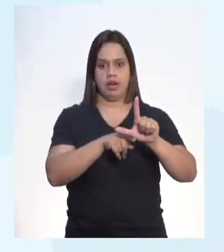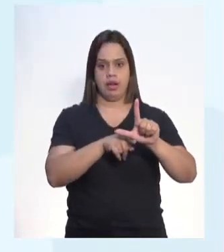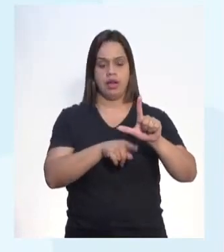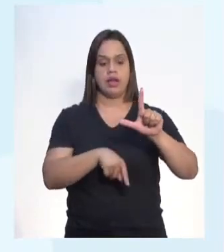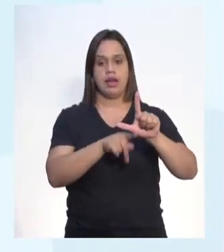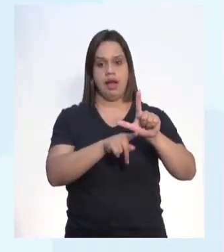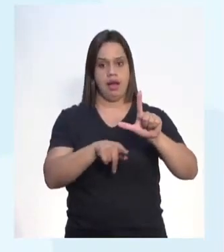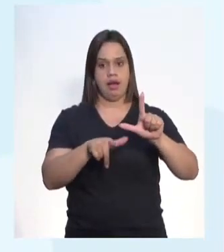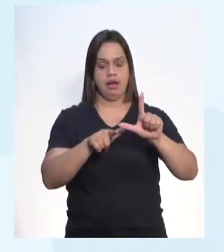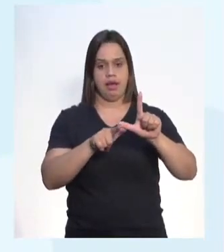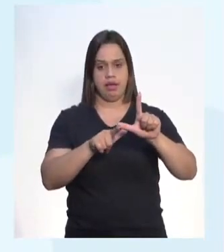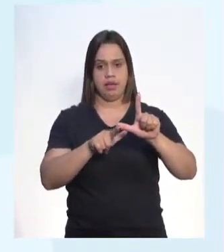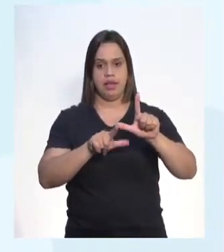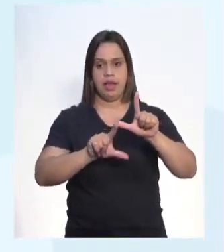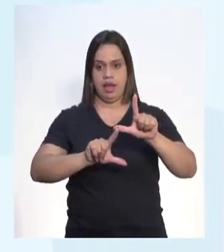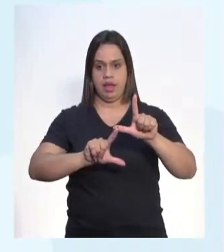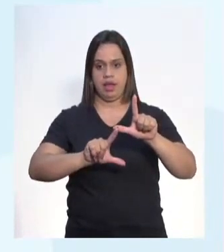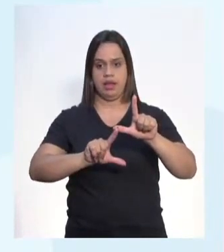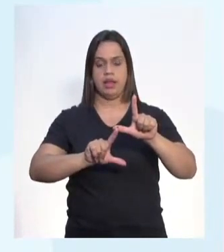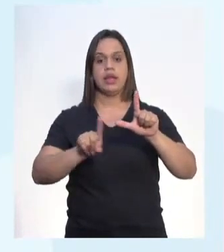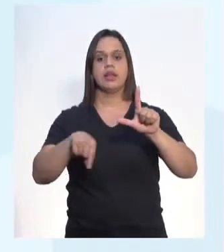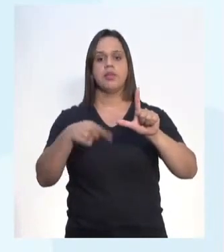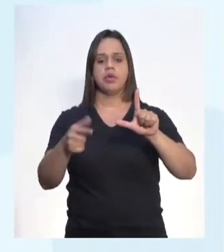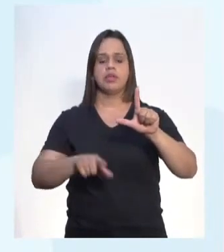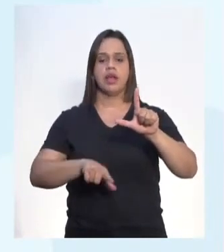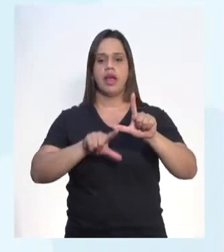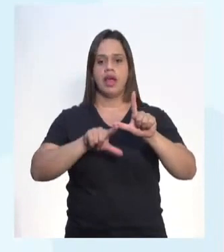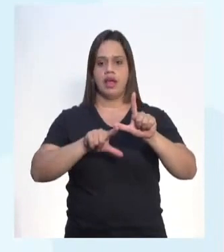KL e LJ.